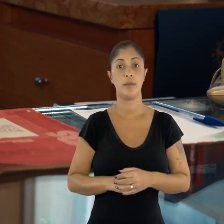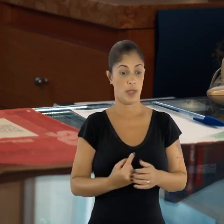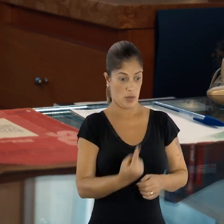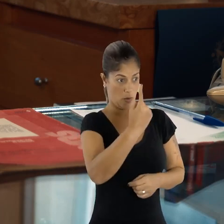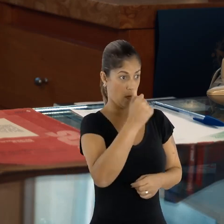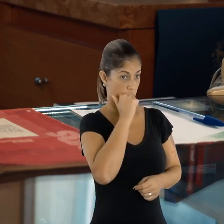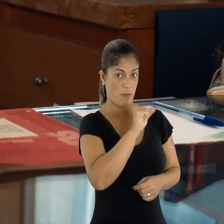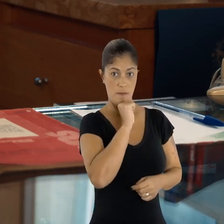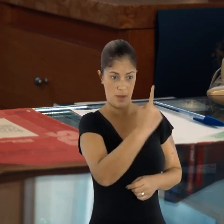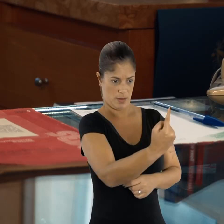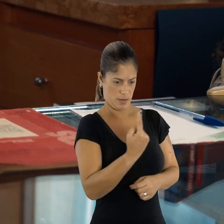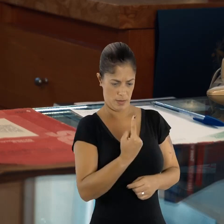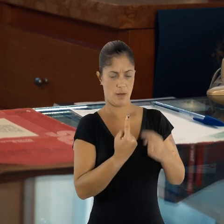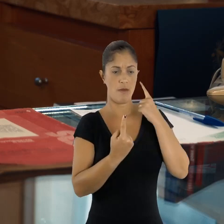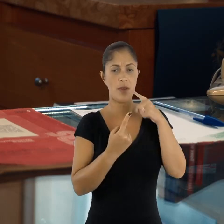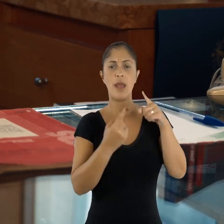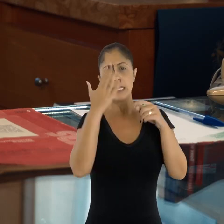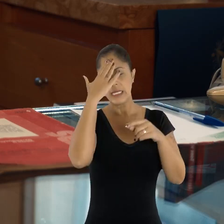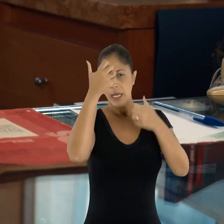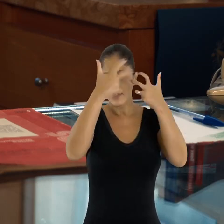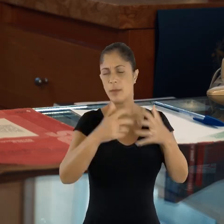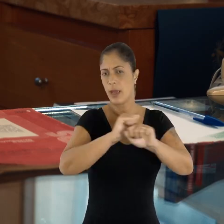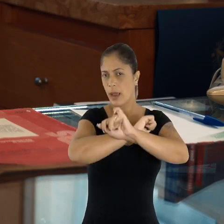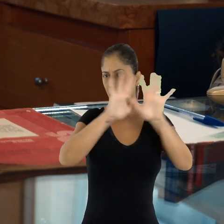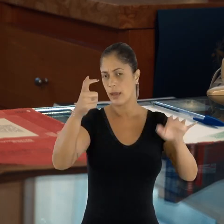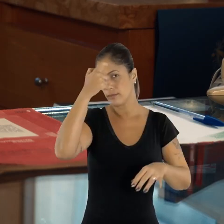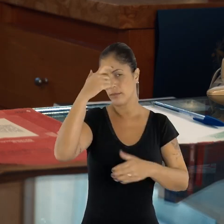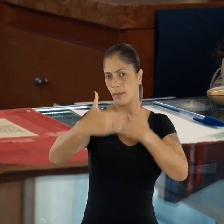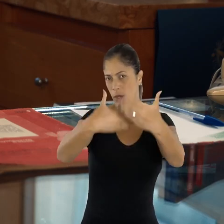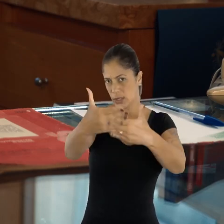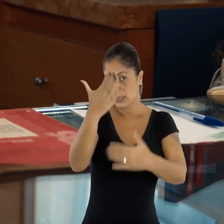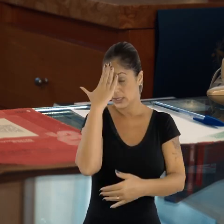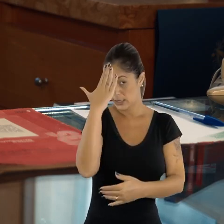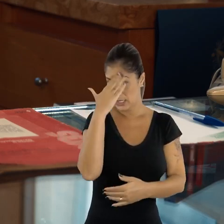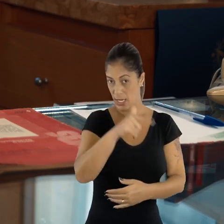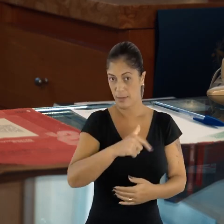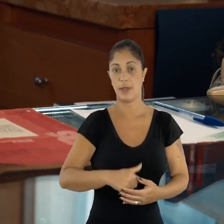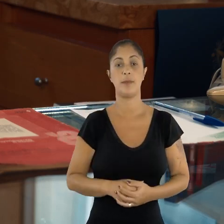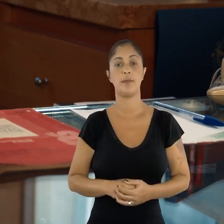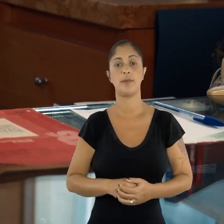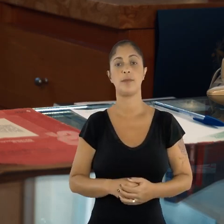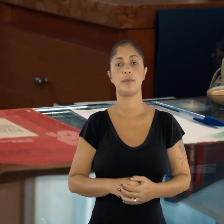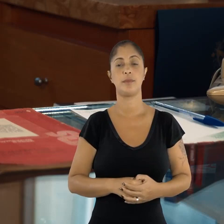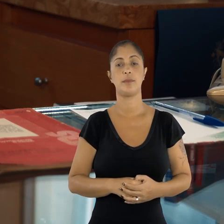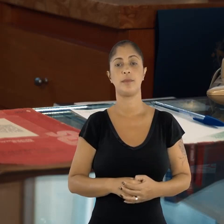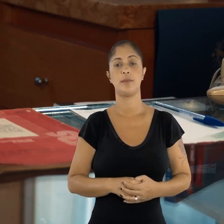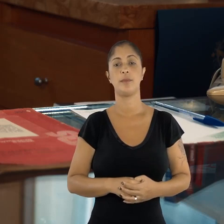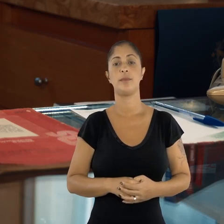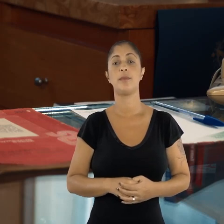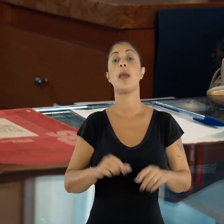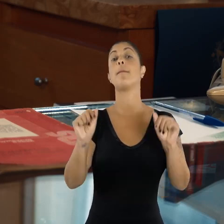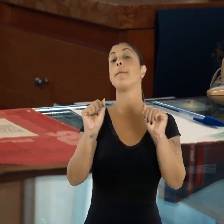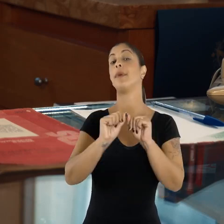pegava uma mãe que tivesse mais clareza e consciência daquele processo É um senhor de pele clara e cabelos brancos.